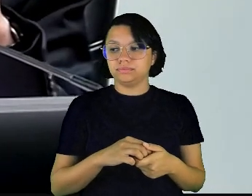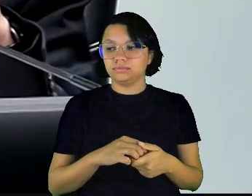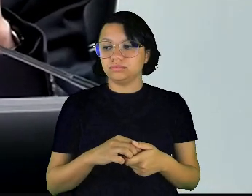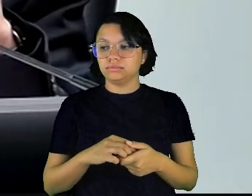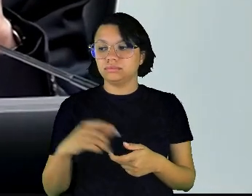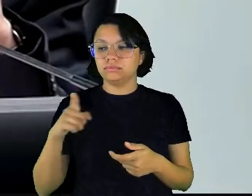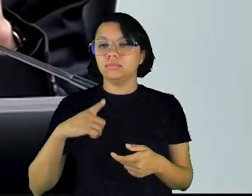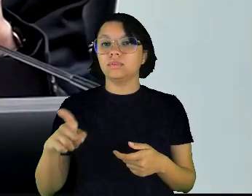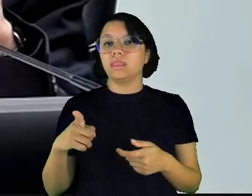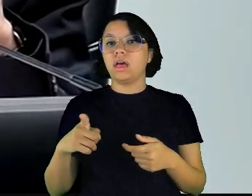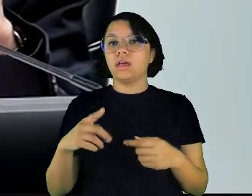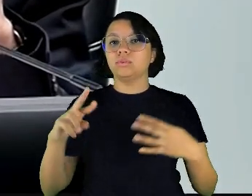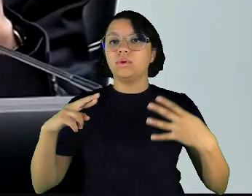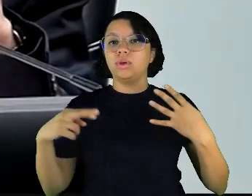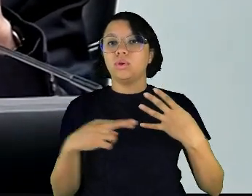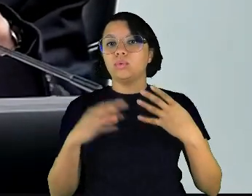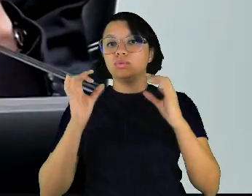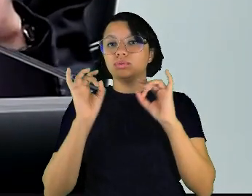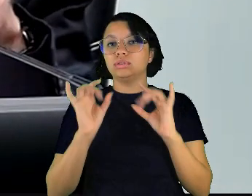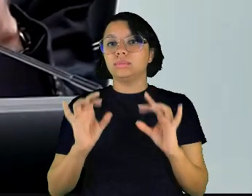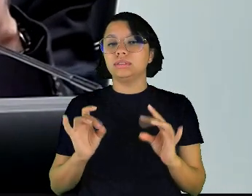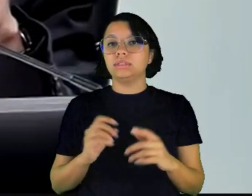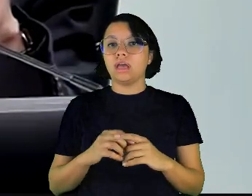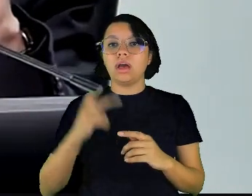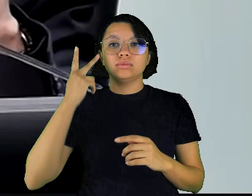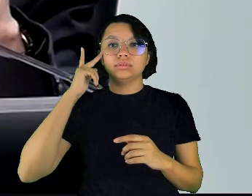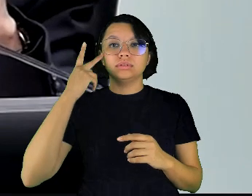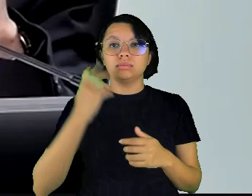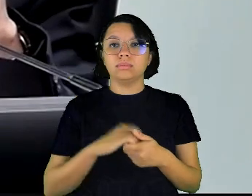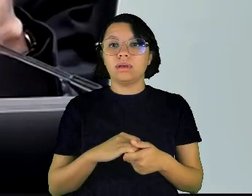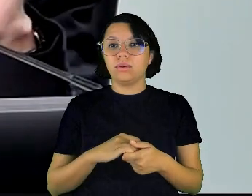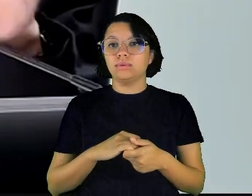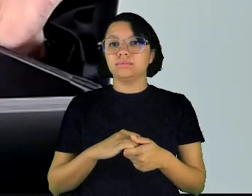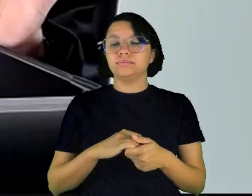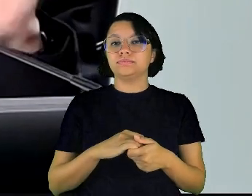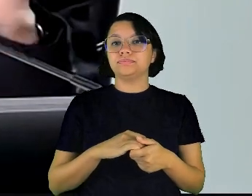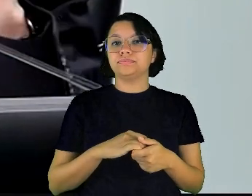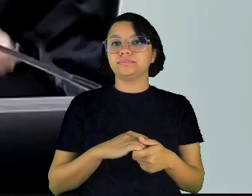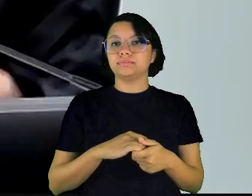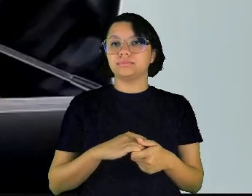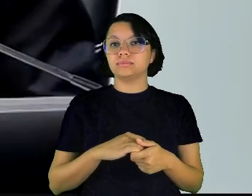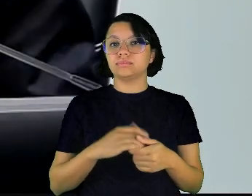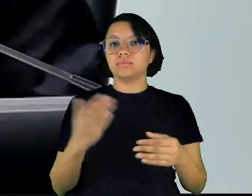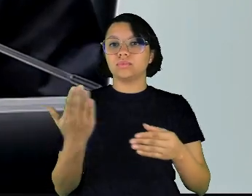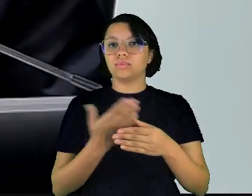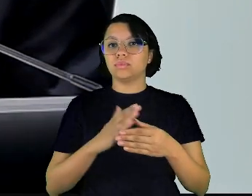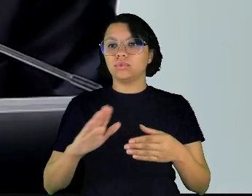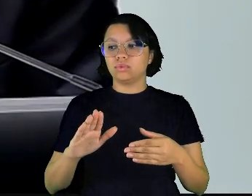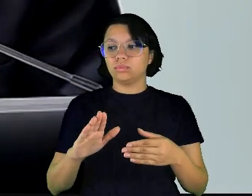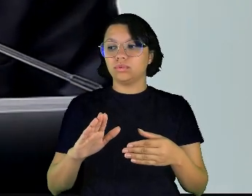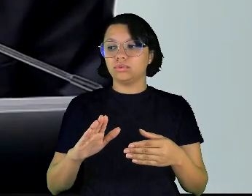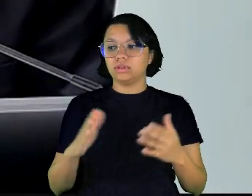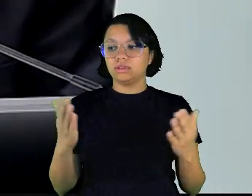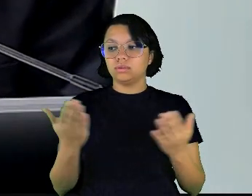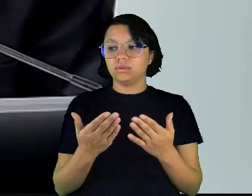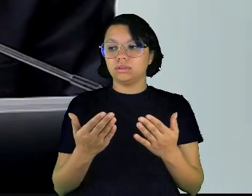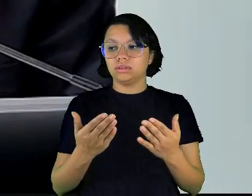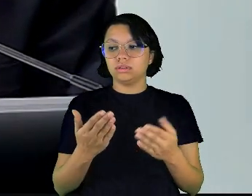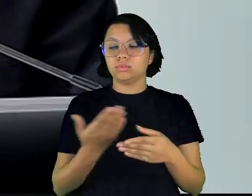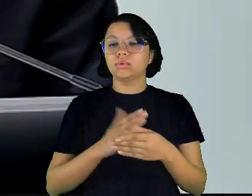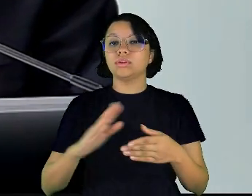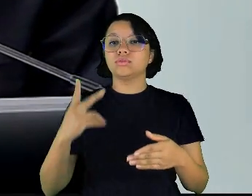no recurso especial de São Paulo, tá? O recurso especial no recurso especial aqui do processo nosso de São